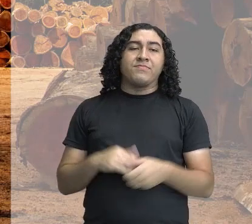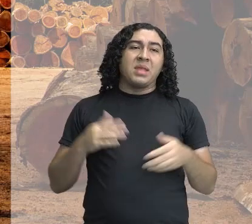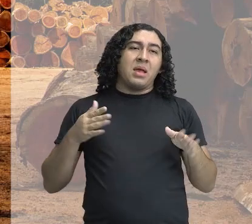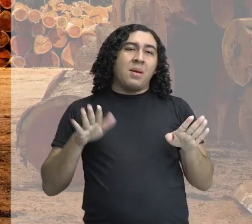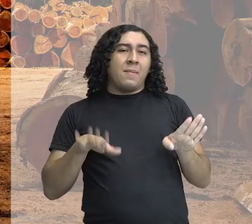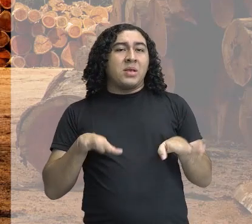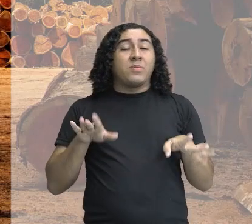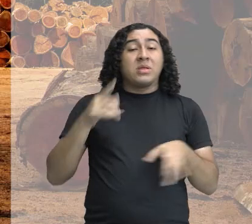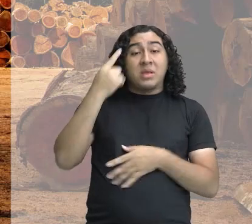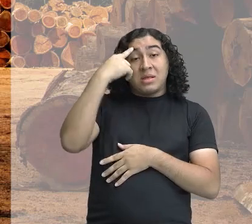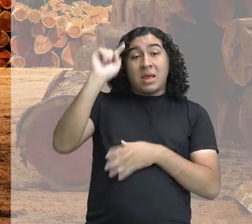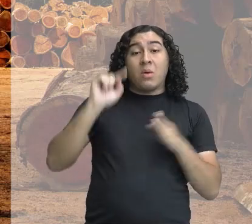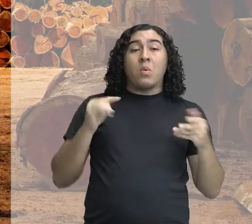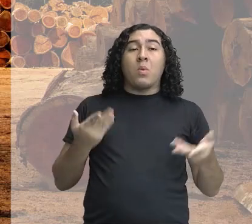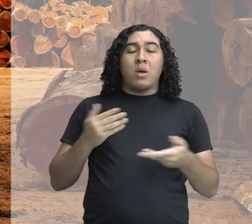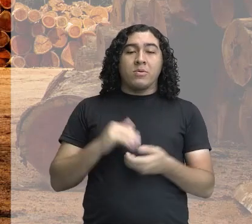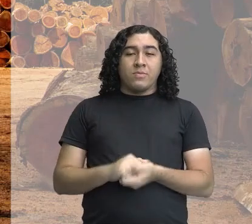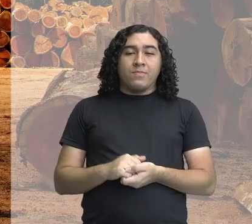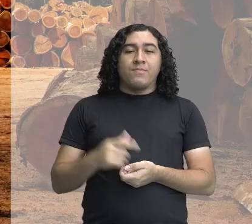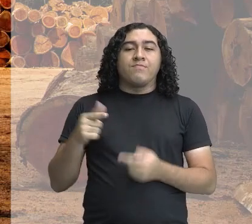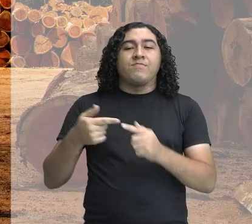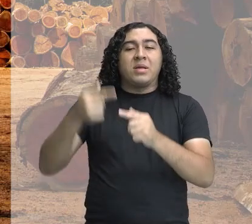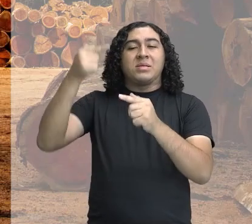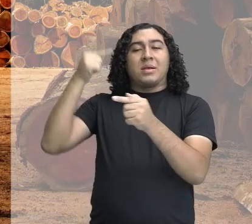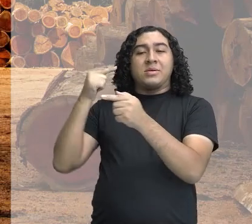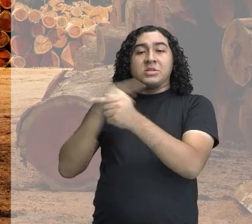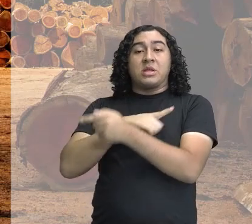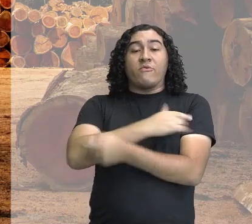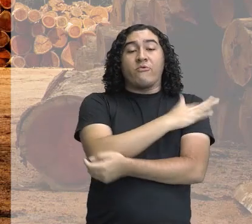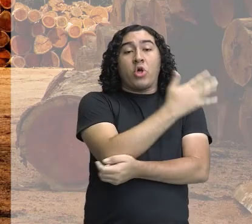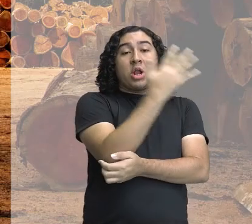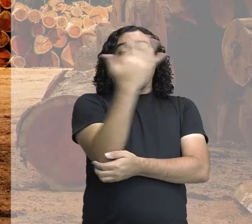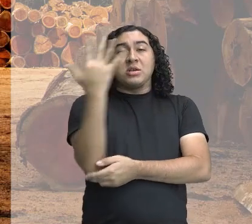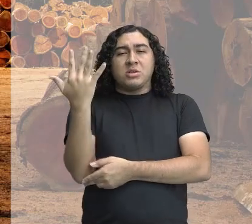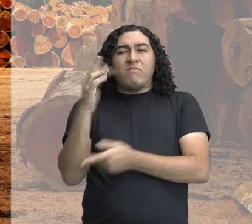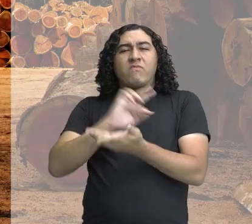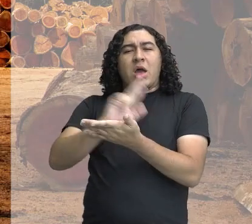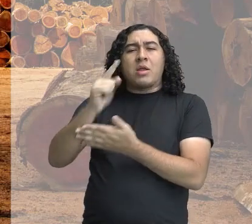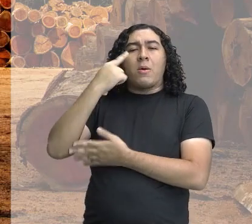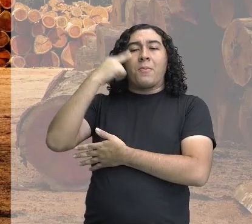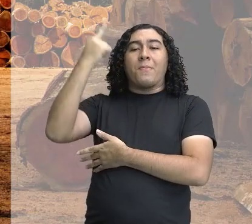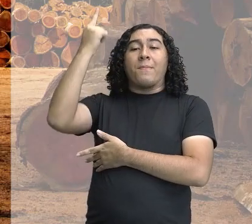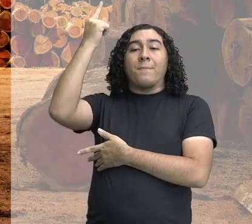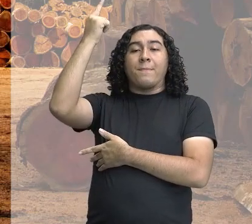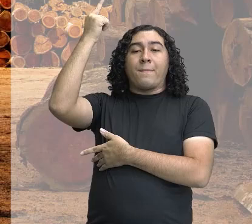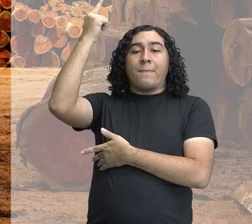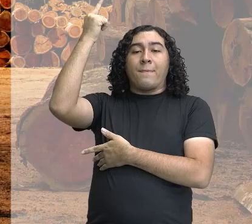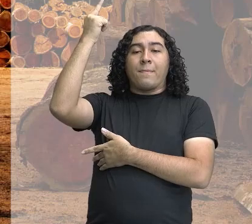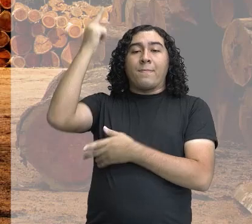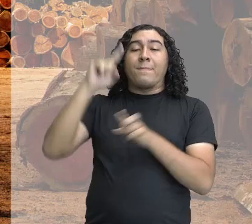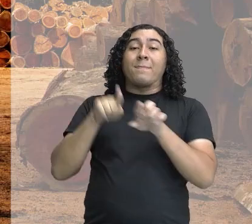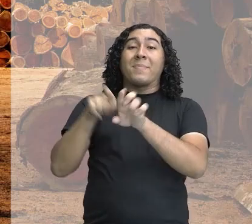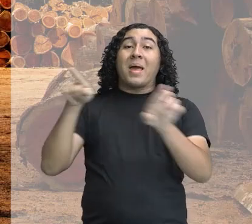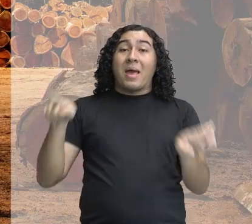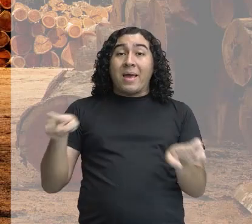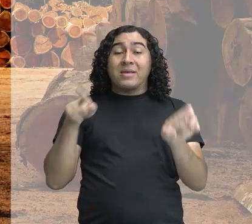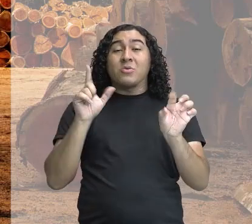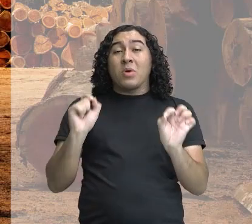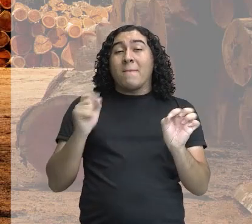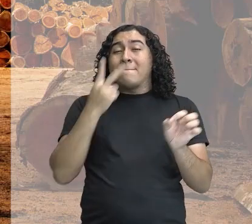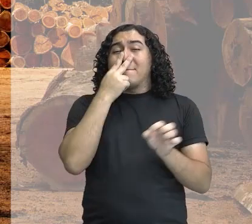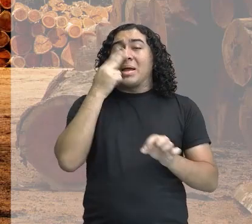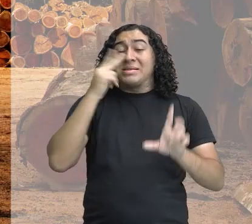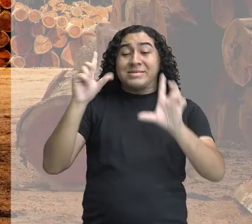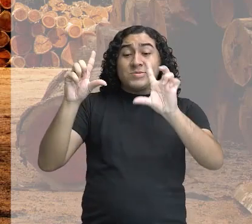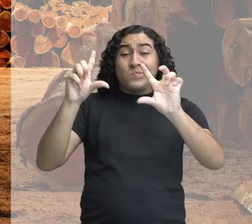provavelmente a ideia o que é? Atrás nós temos floresta ainda, não é verdade? Mas que estão sendo o quê? Cada vez